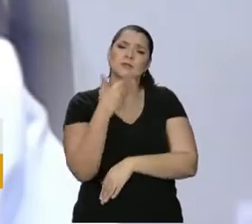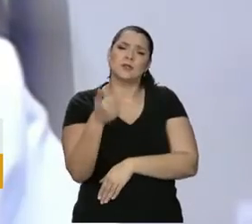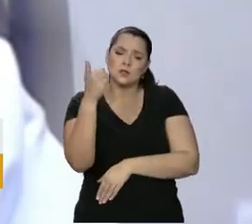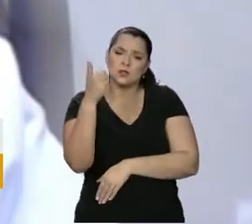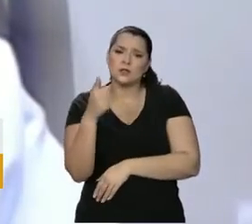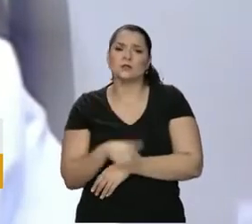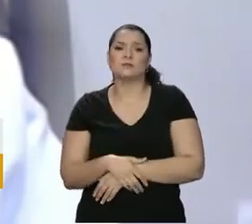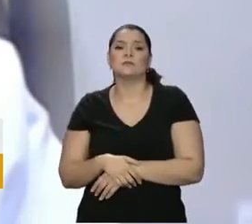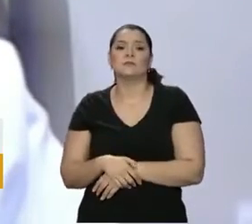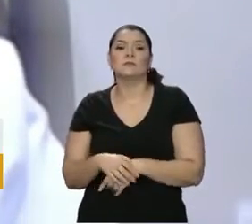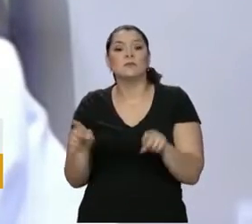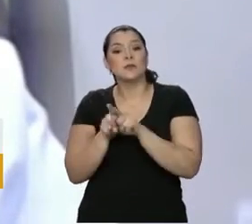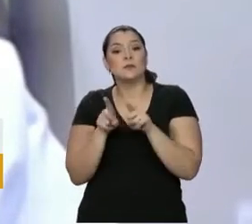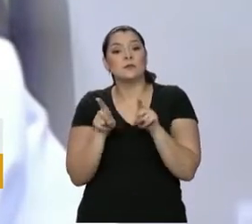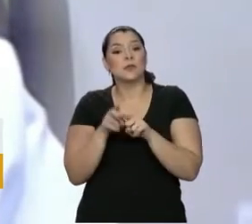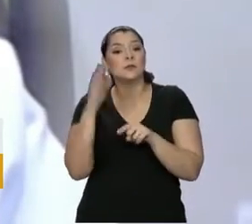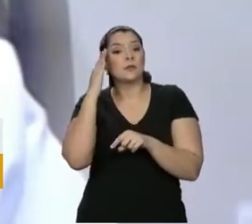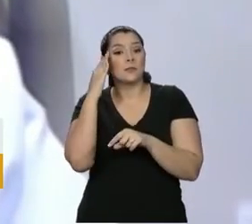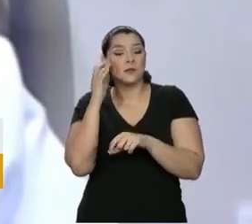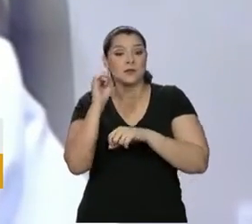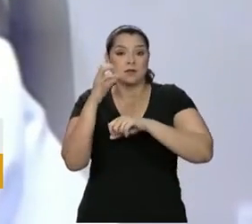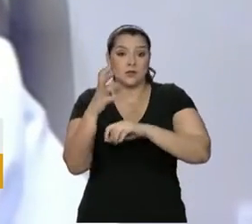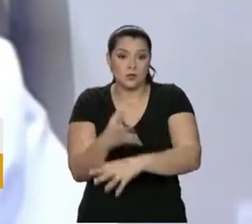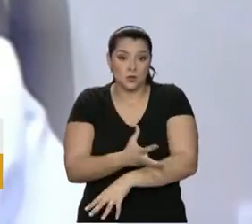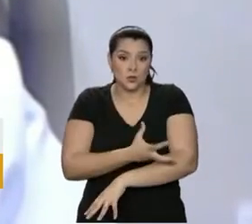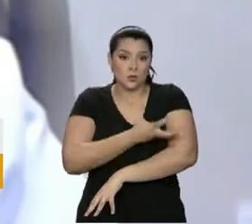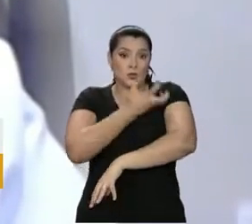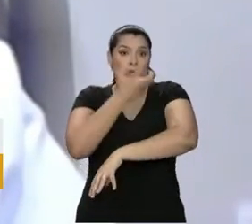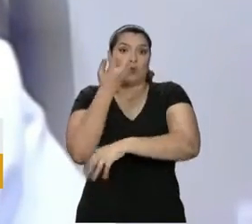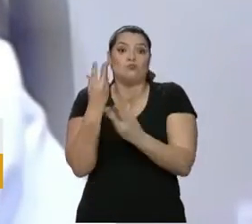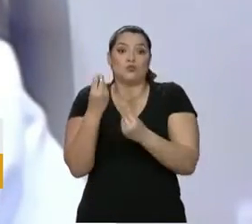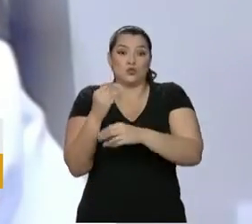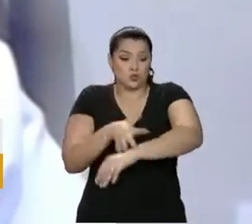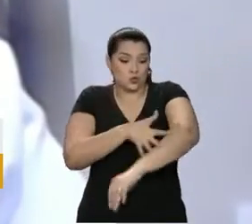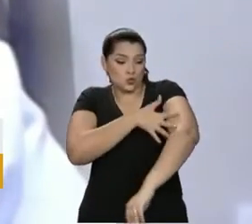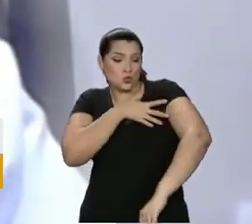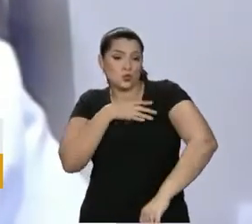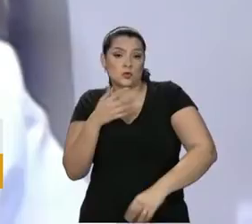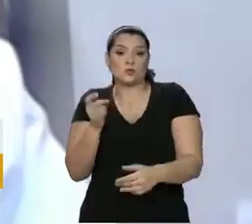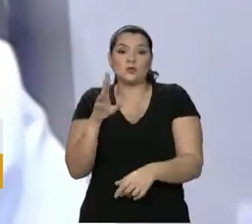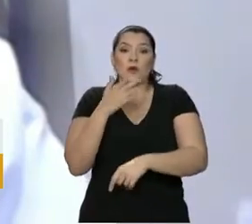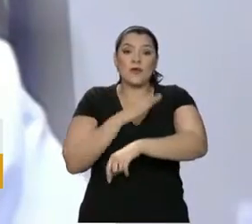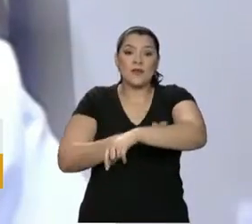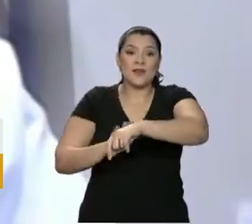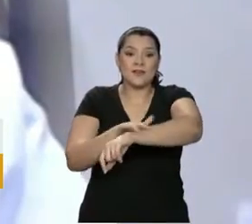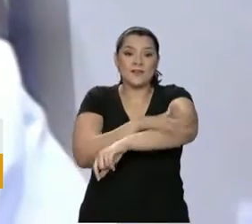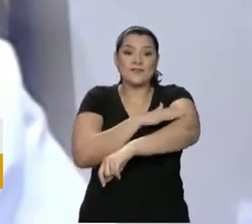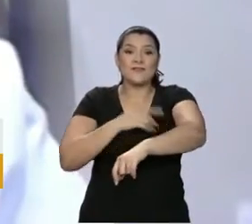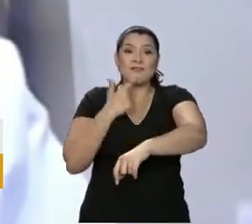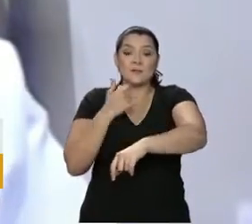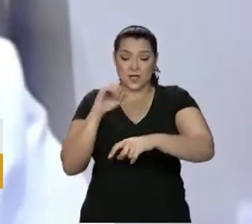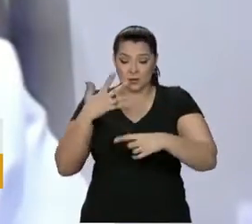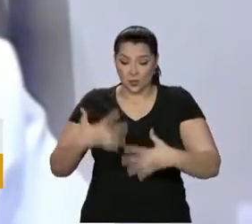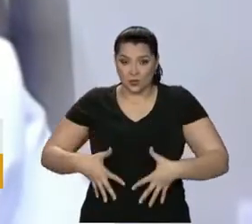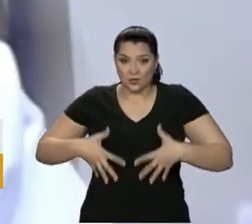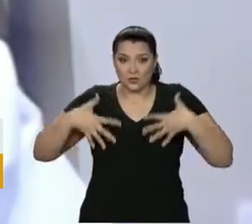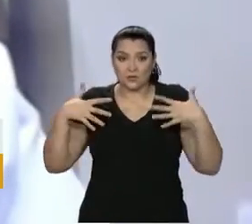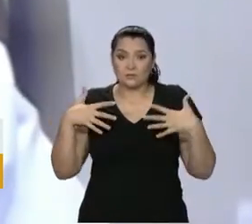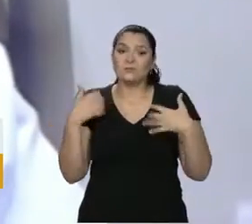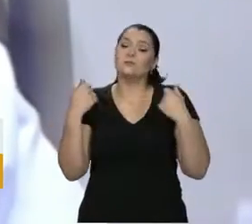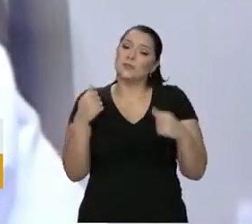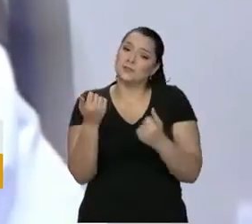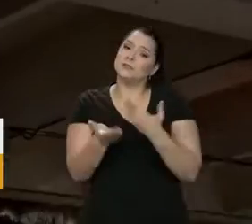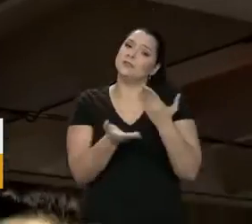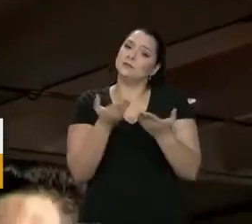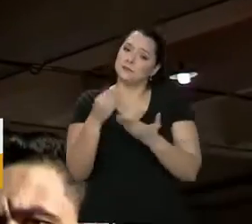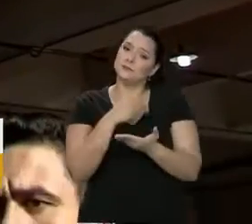claro a extensão se tiver muito mesmo que seja só vermelho Mas é uma área extensa precisa